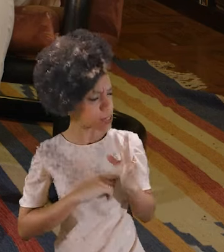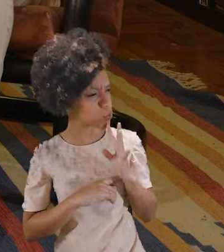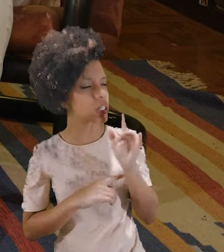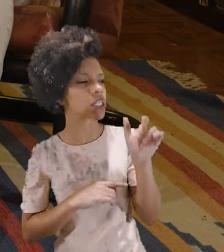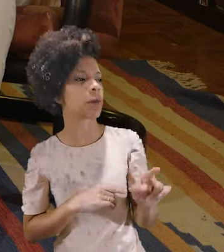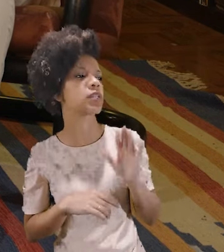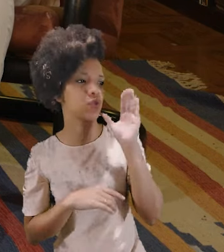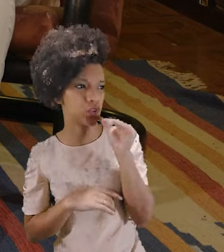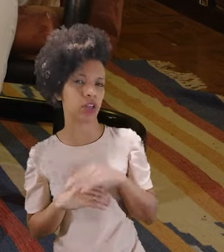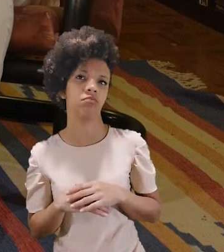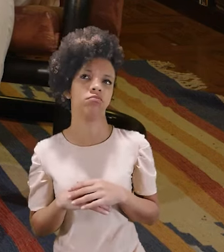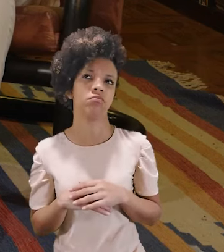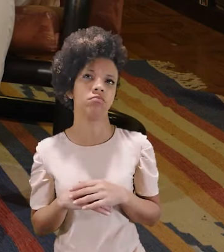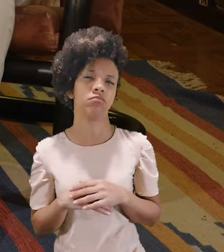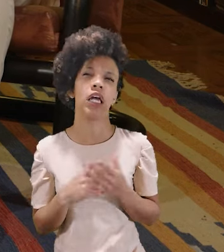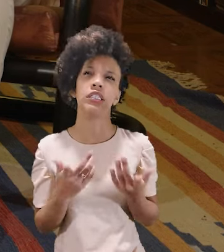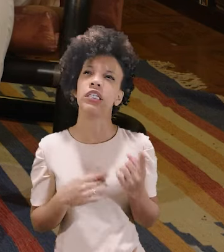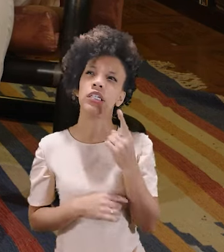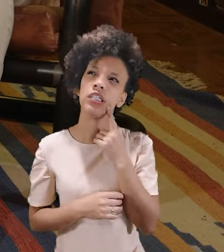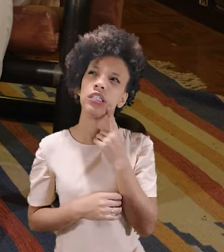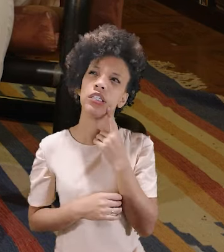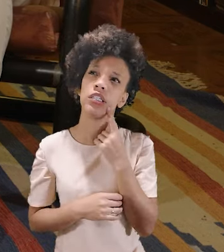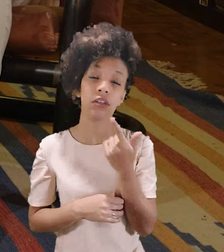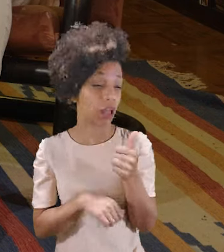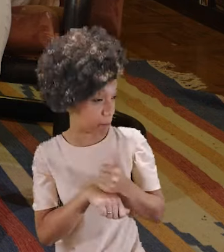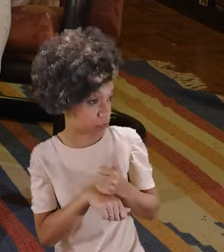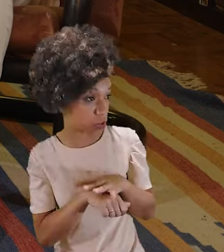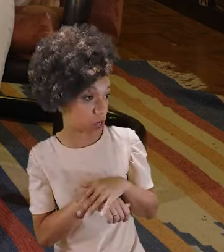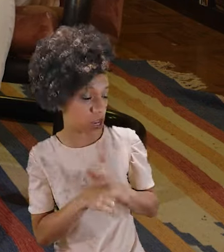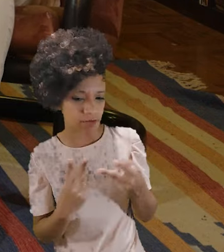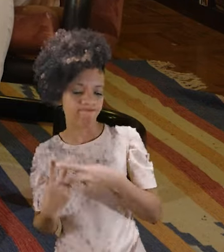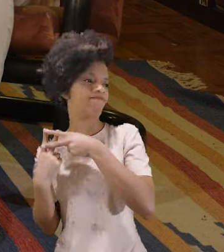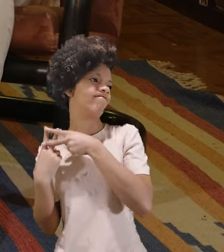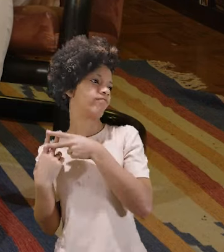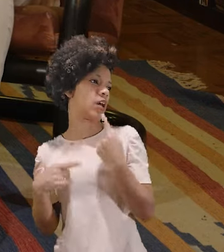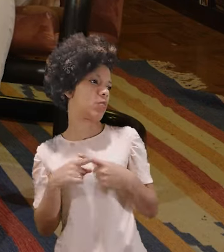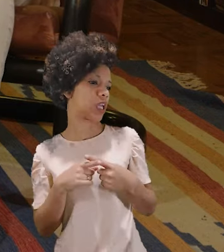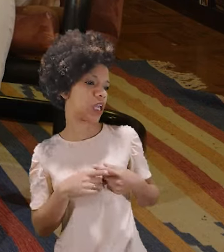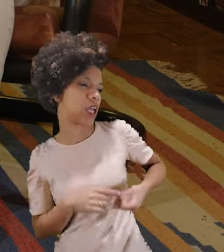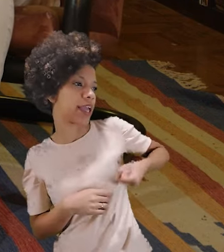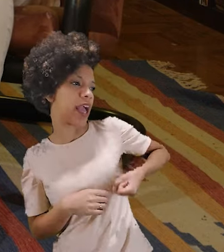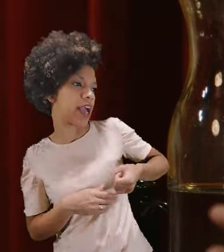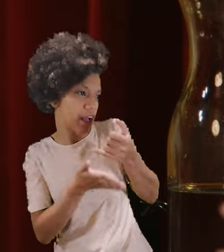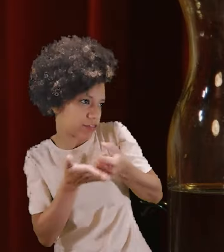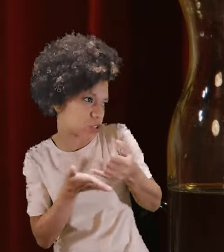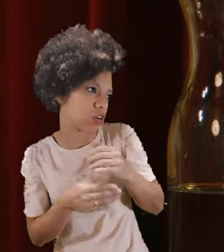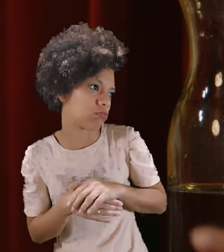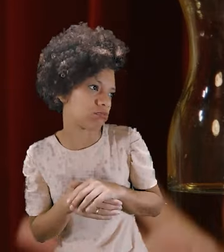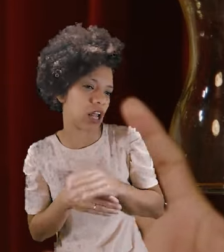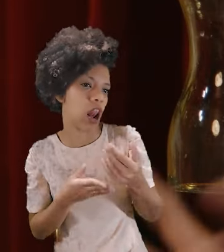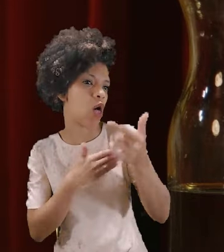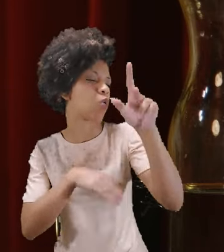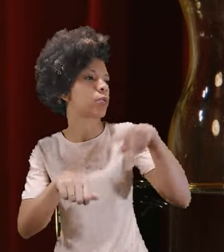também fazer um cara que desconhecido beleza da da profissão que ele foi preso aí por tráfico de drogas ele é